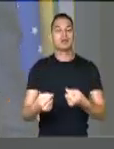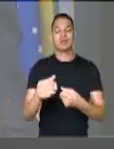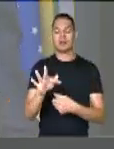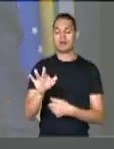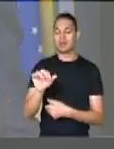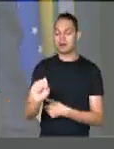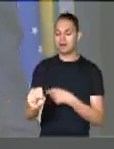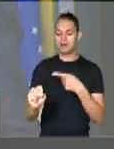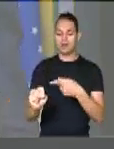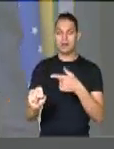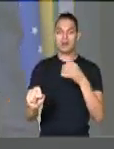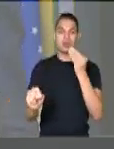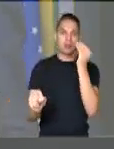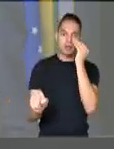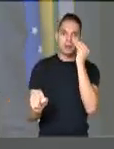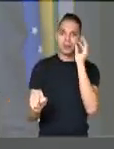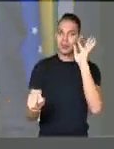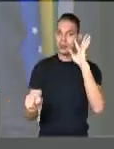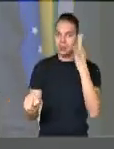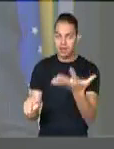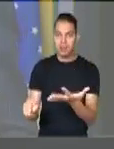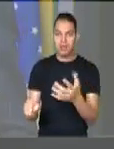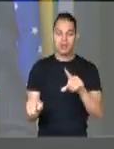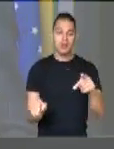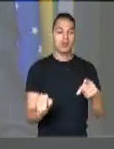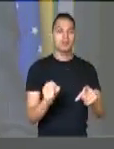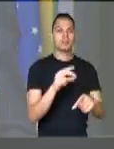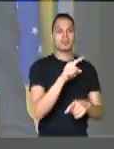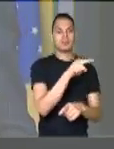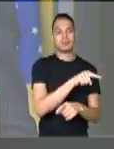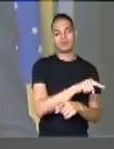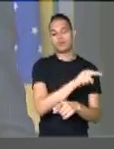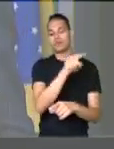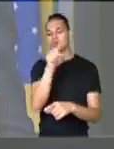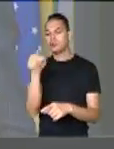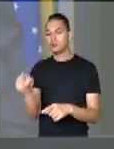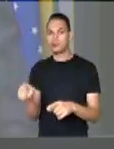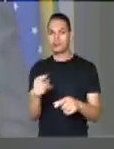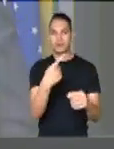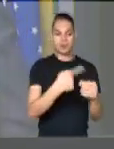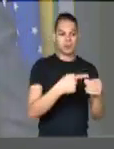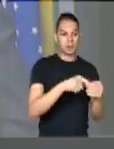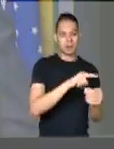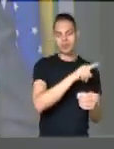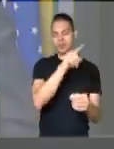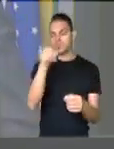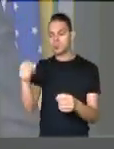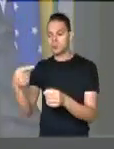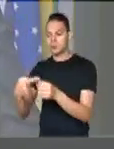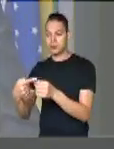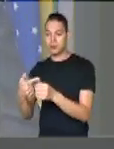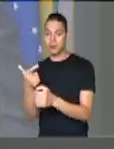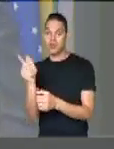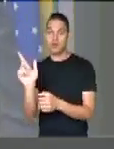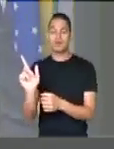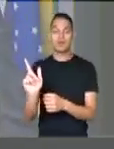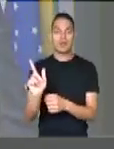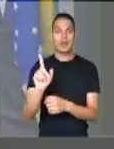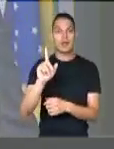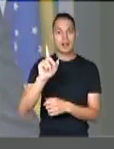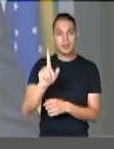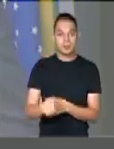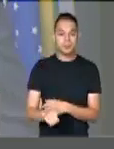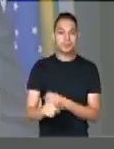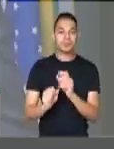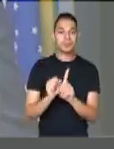Feira, no contorno que liga o Posto Cajueiro até a Cidade Nova. Um contorno que já é objeto de